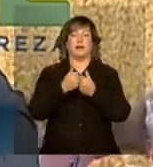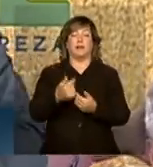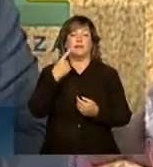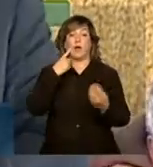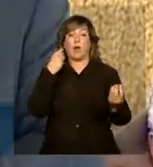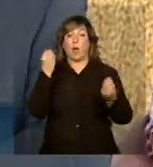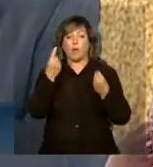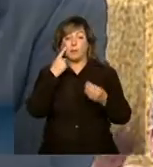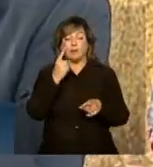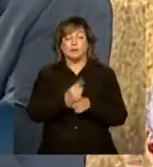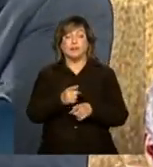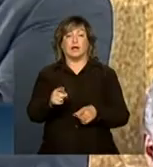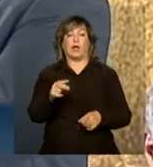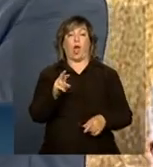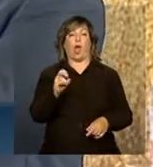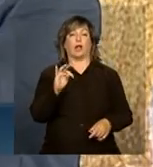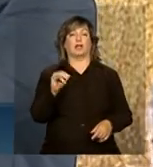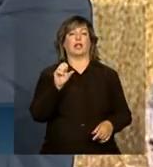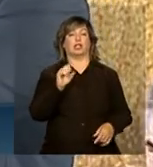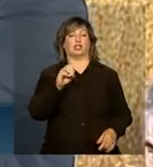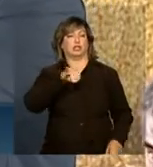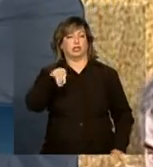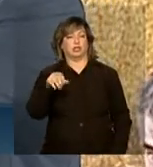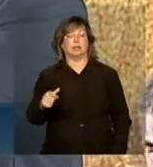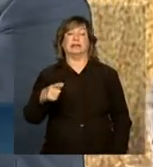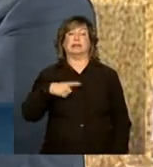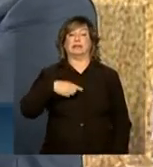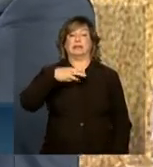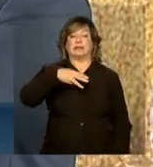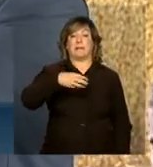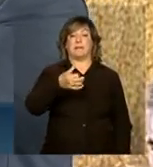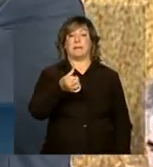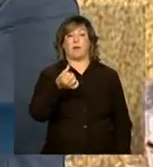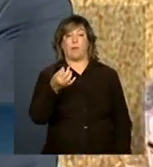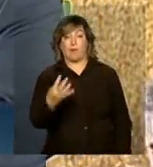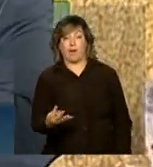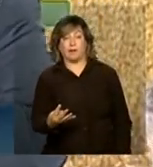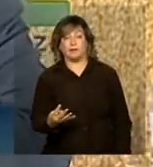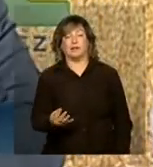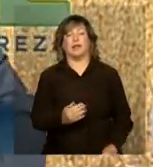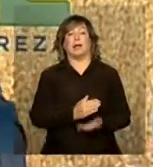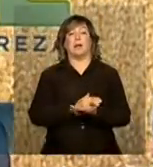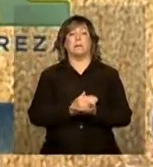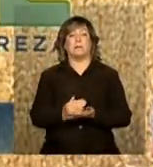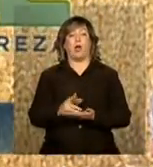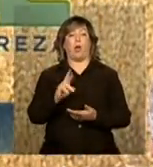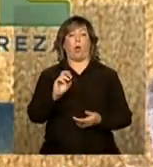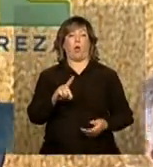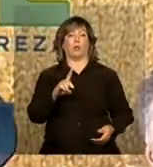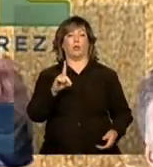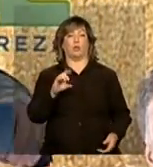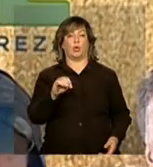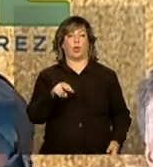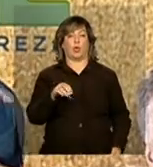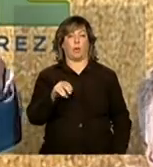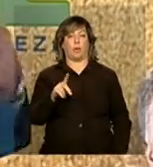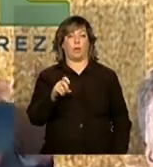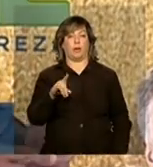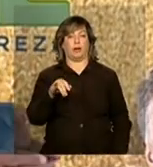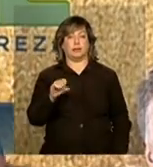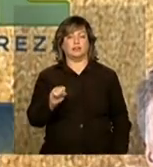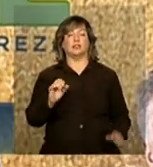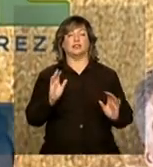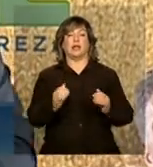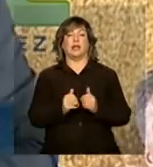soja. E a rota da soja passa pela 364 a partir de Rondonópolis. E nós já abrimos